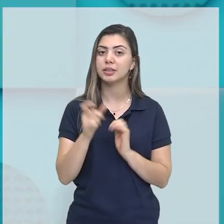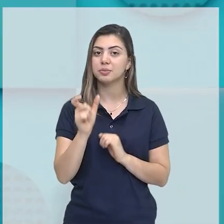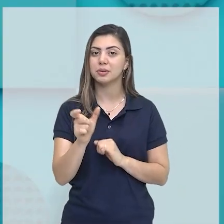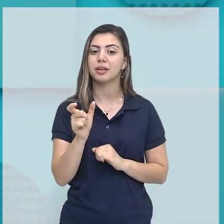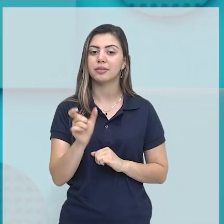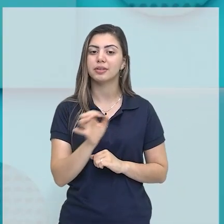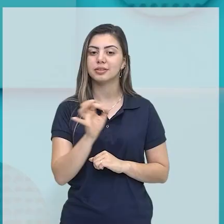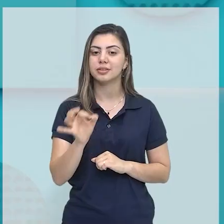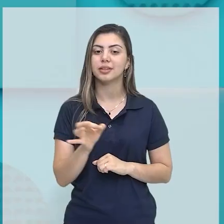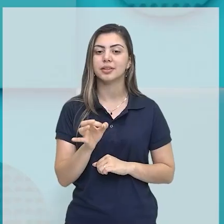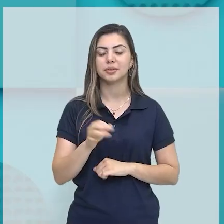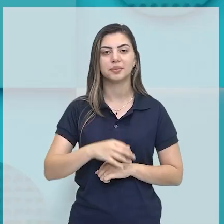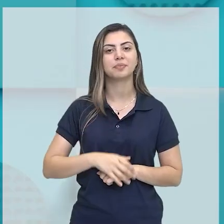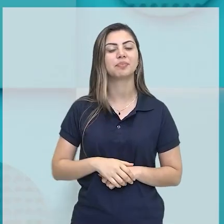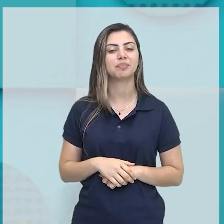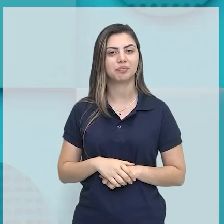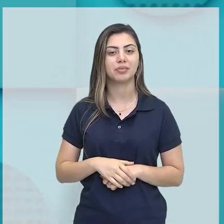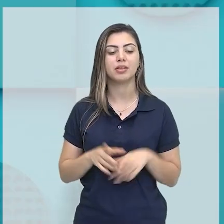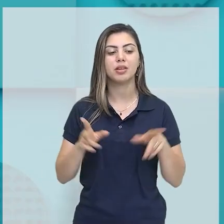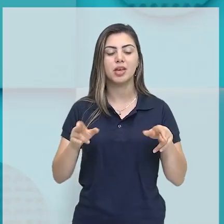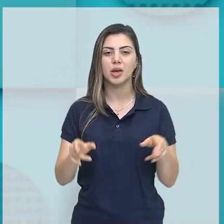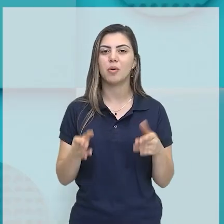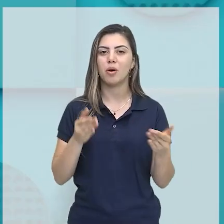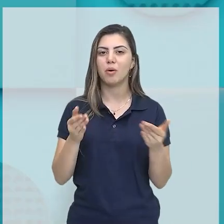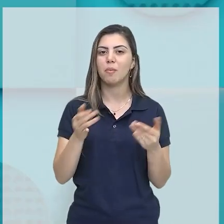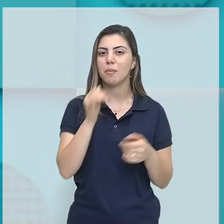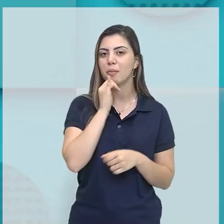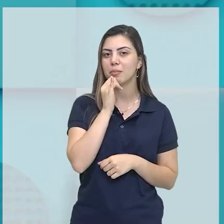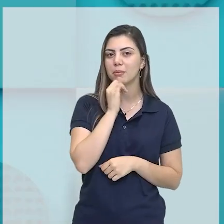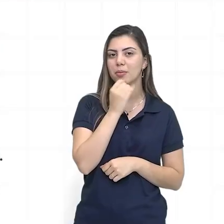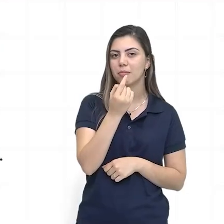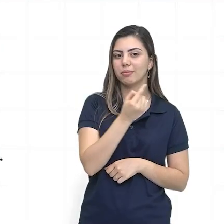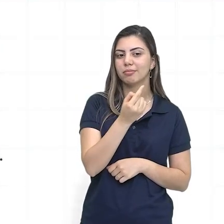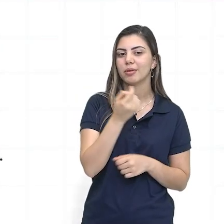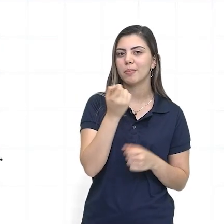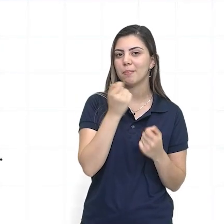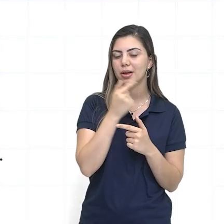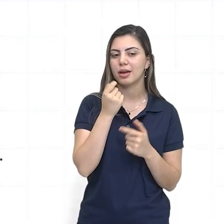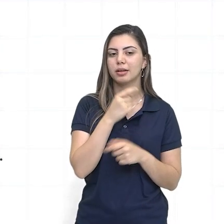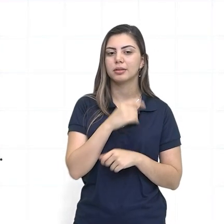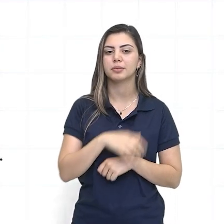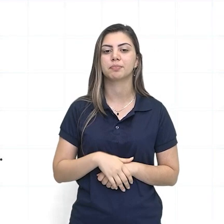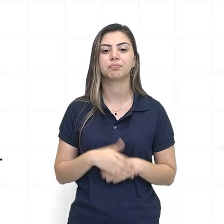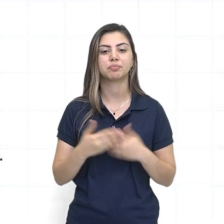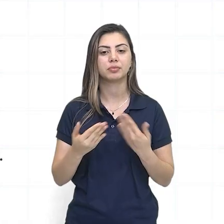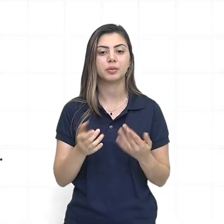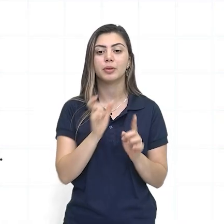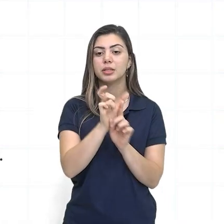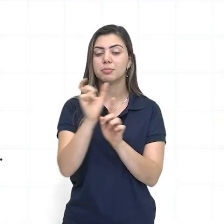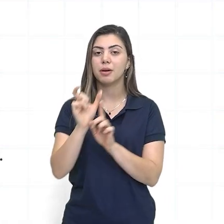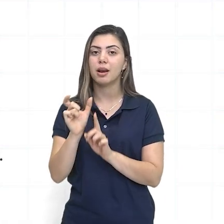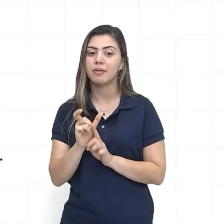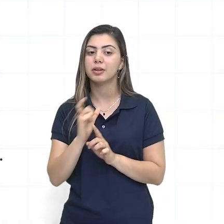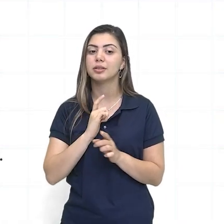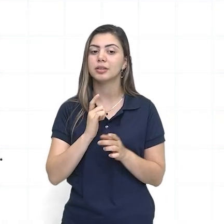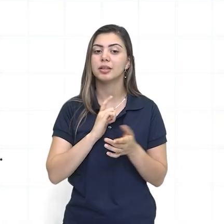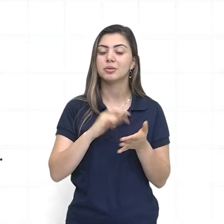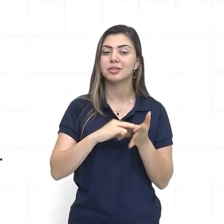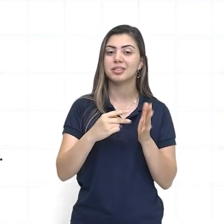foi tratado nessa primeira piada. Vamos lá. As palavras assumem